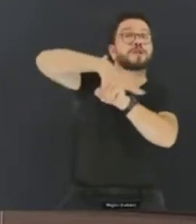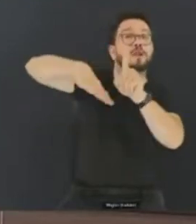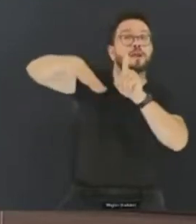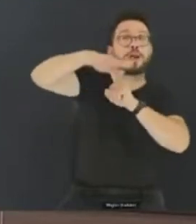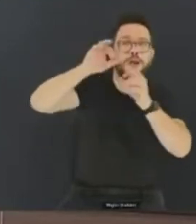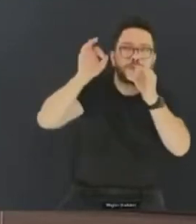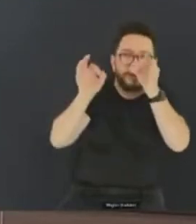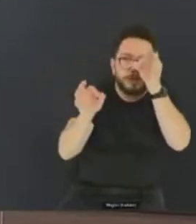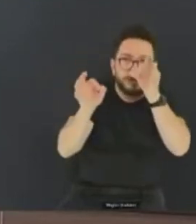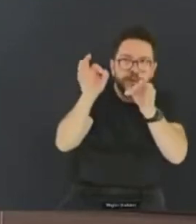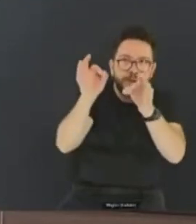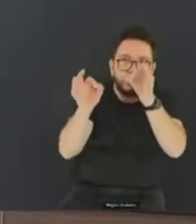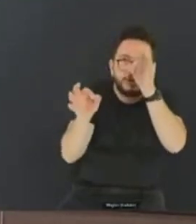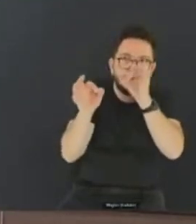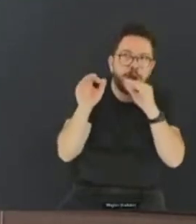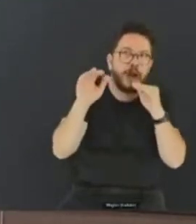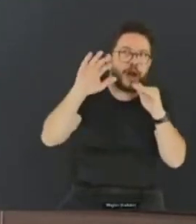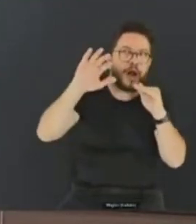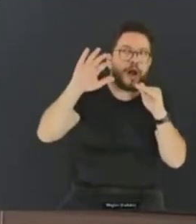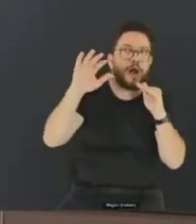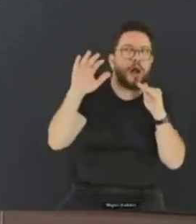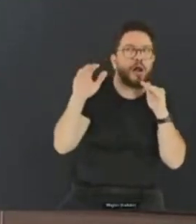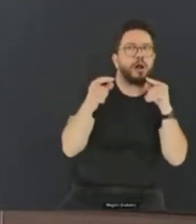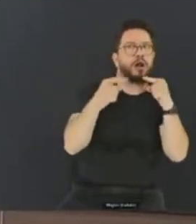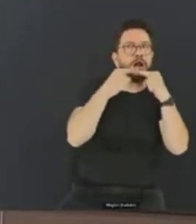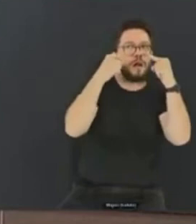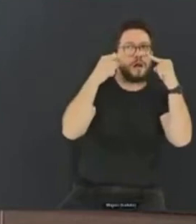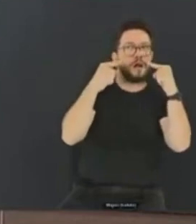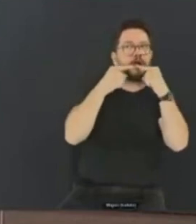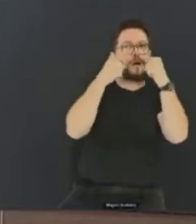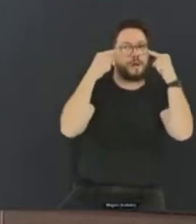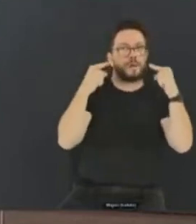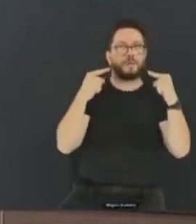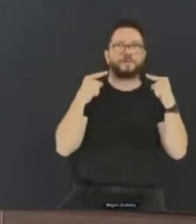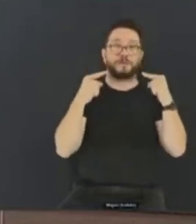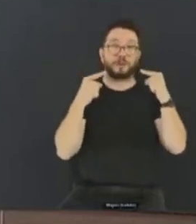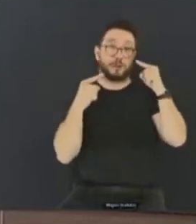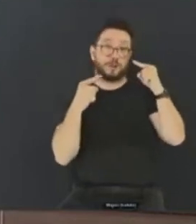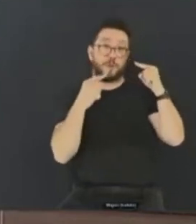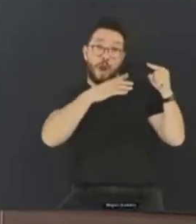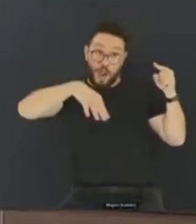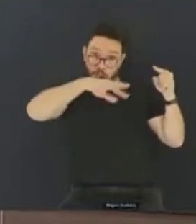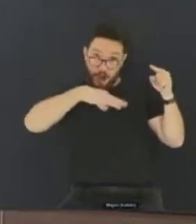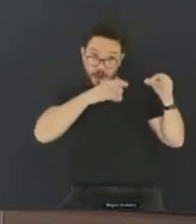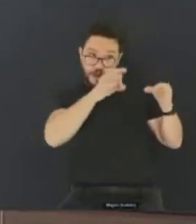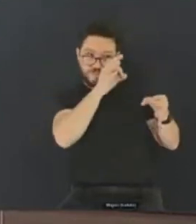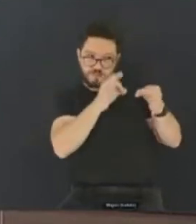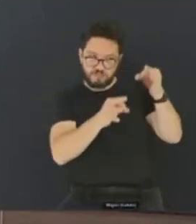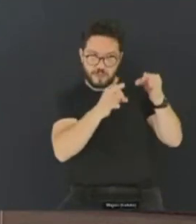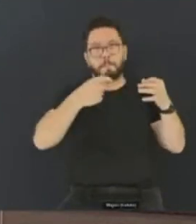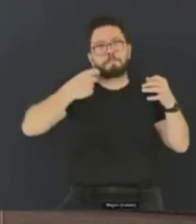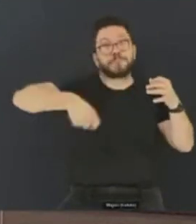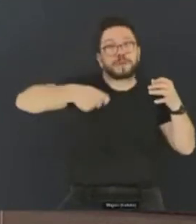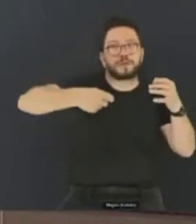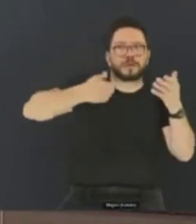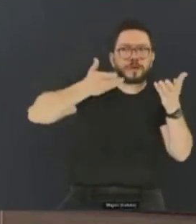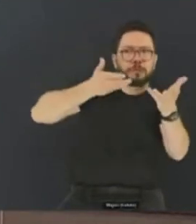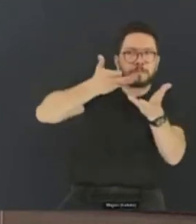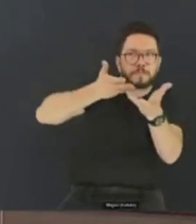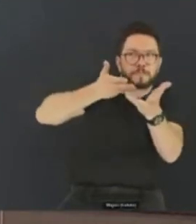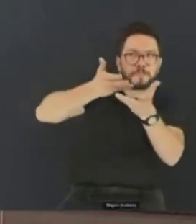historicidade. O direito não é estanque. E, portanto, o direito deve acolher as mudanças